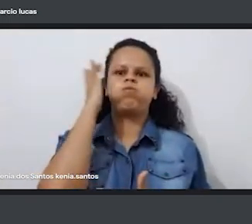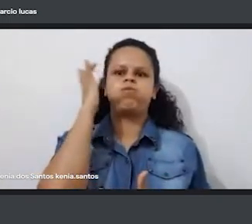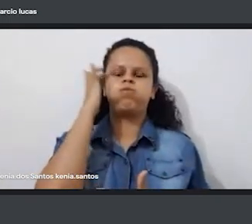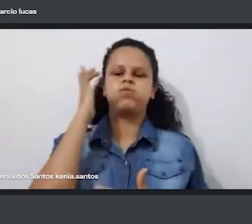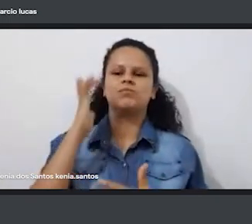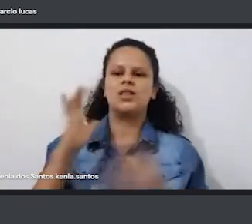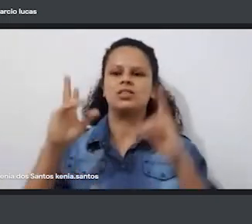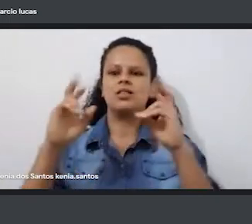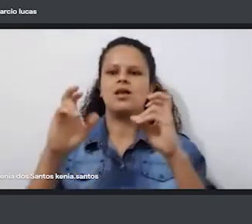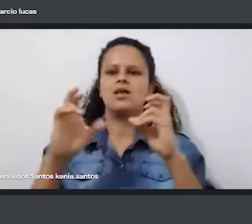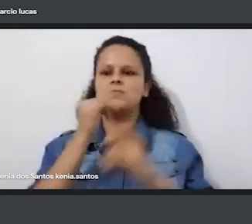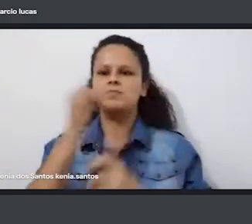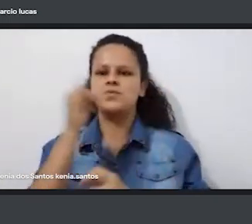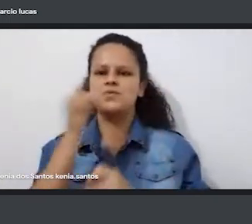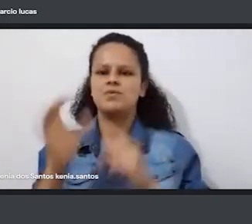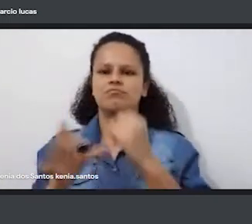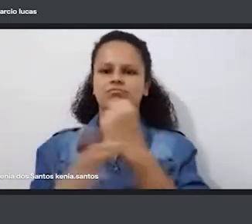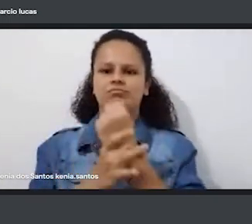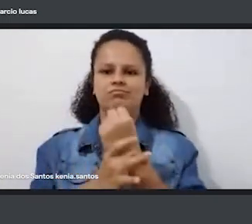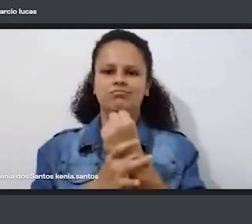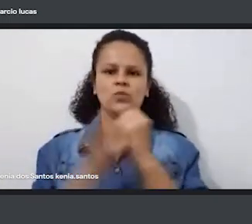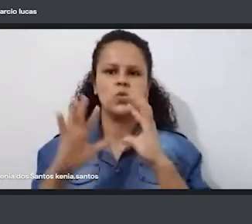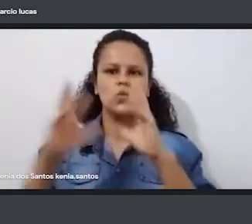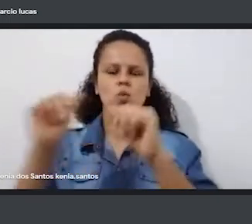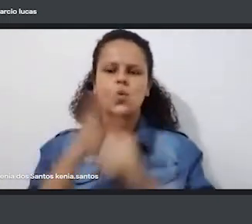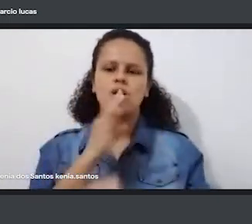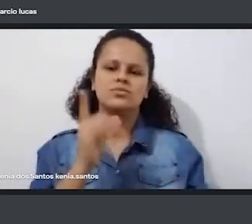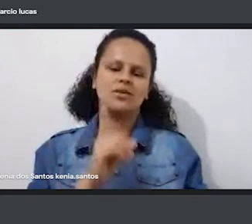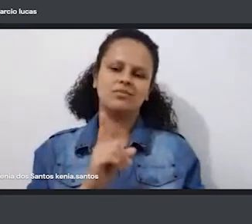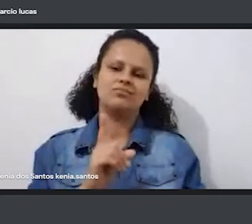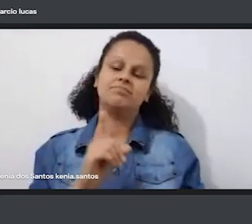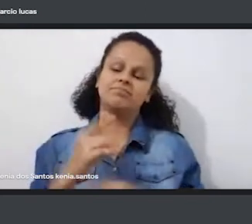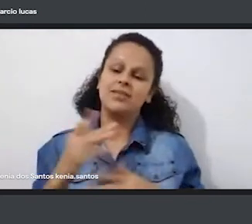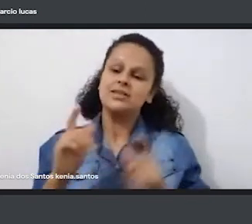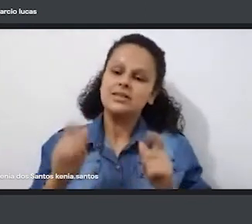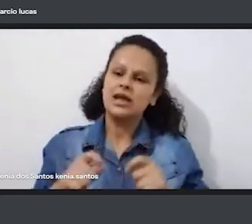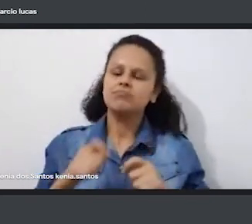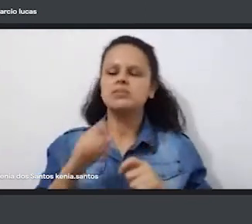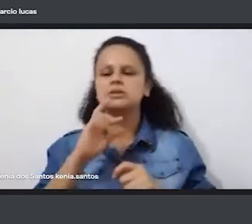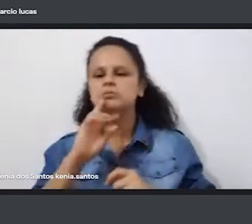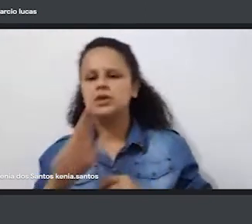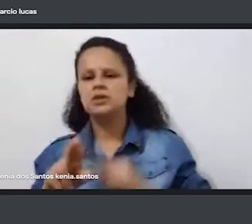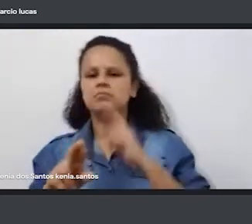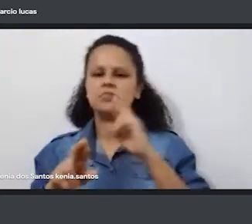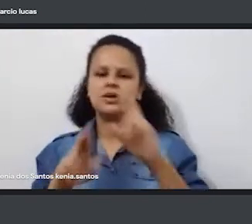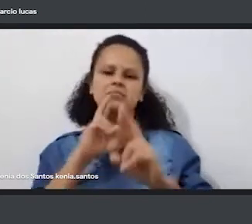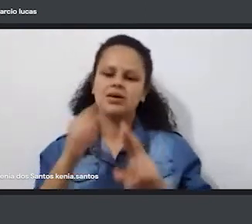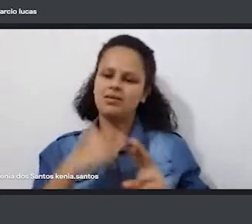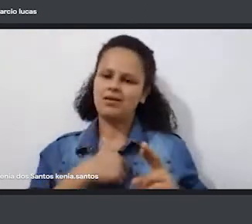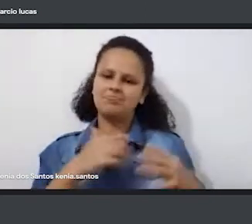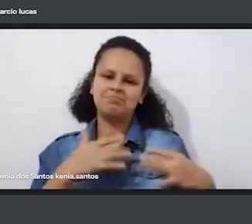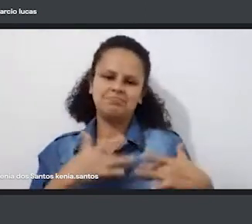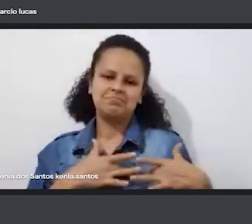na área elétrica. Mas o que a gente puder responder, a gente está aí.